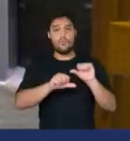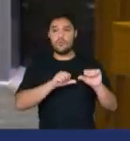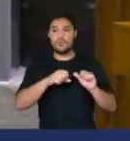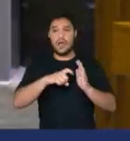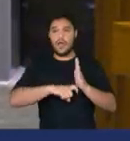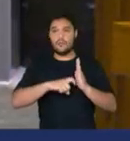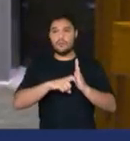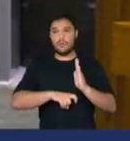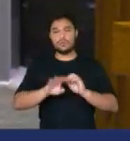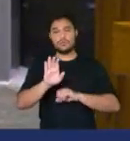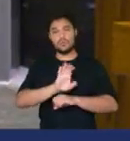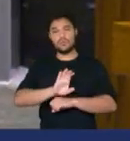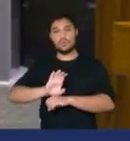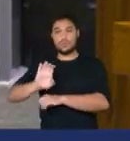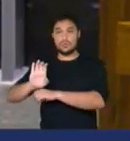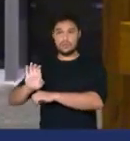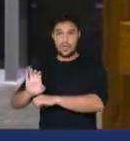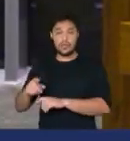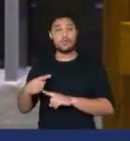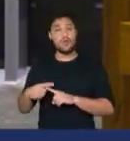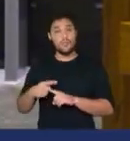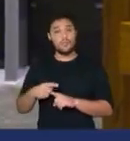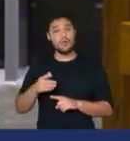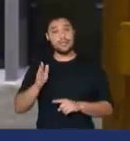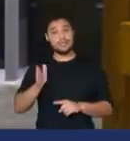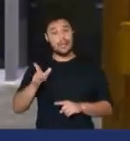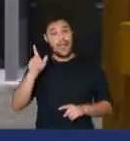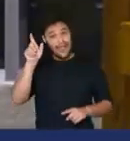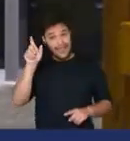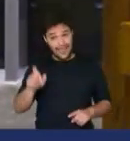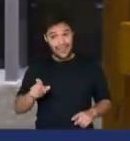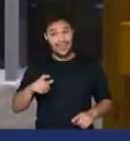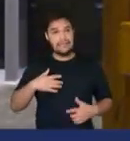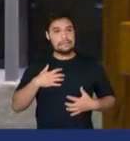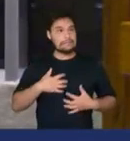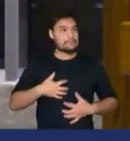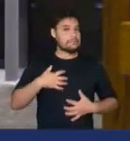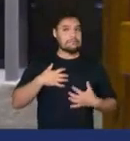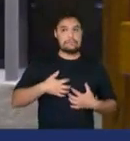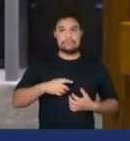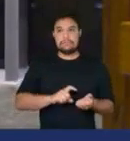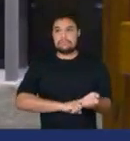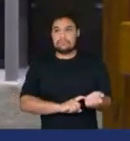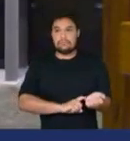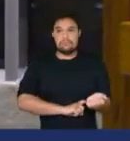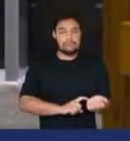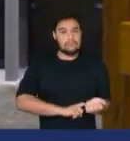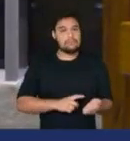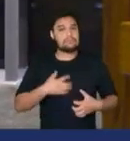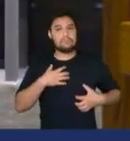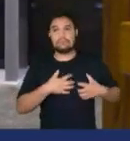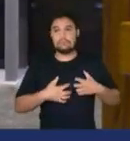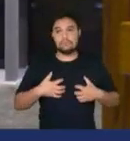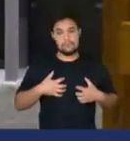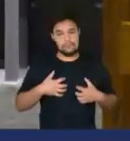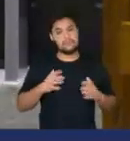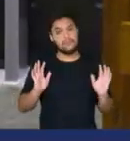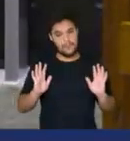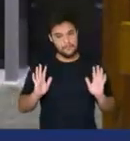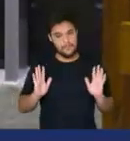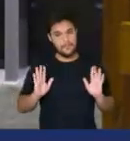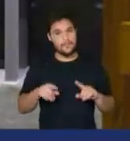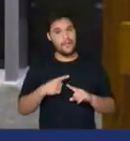mudar a tributação dos estados, porque está no desespero. No desespero, modo de